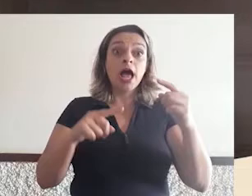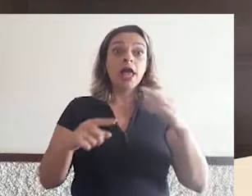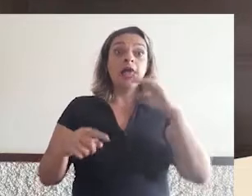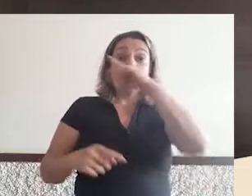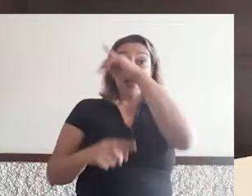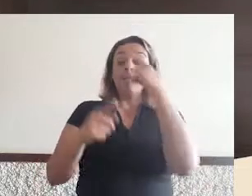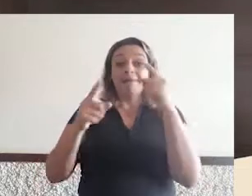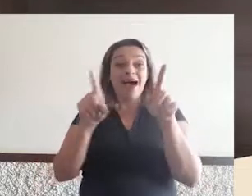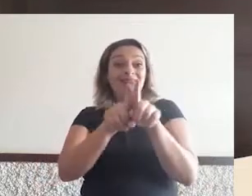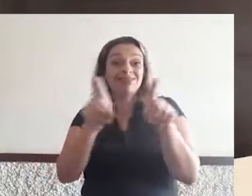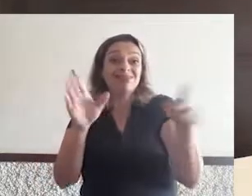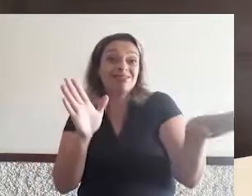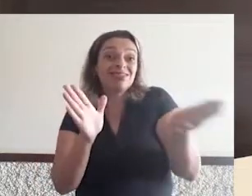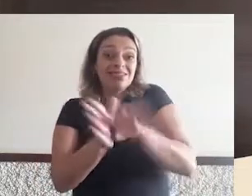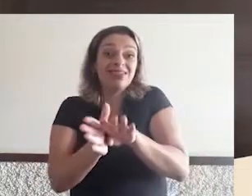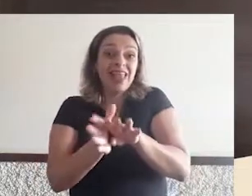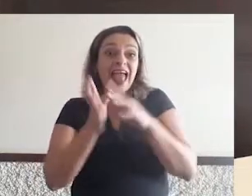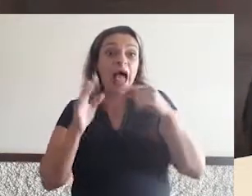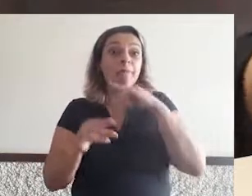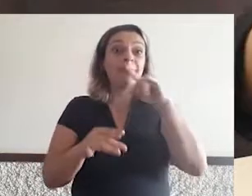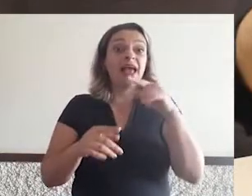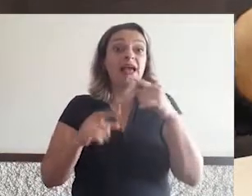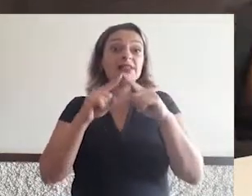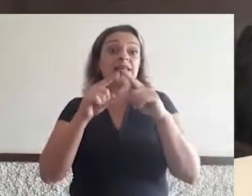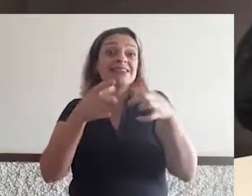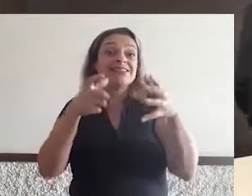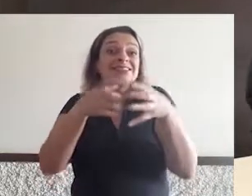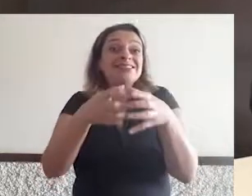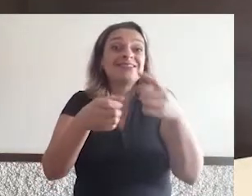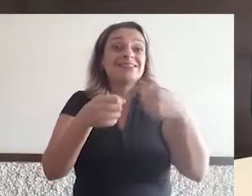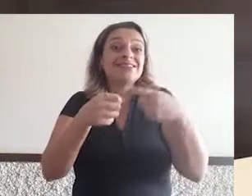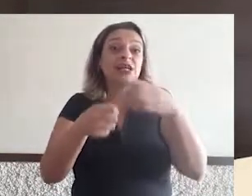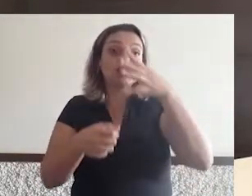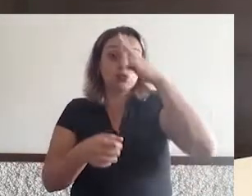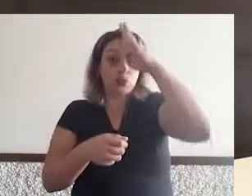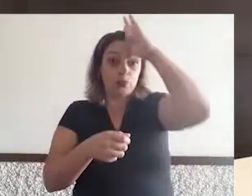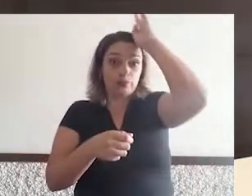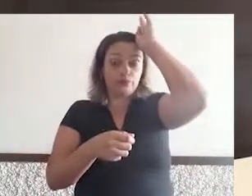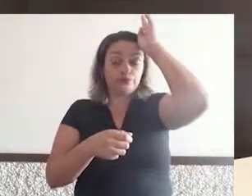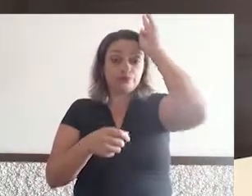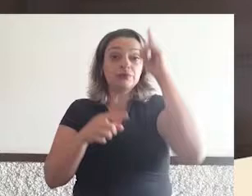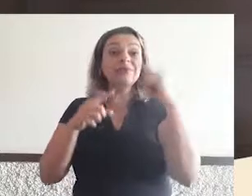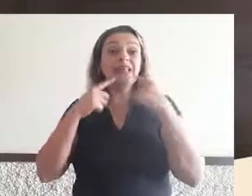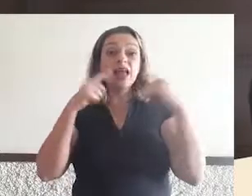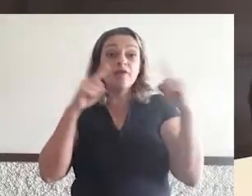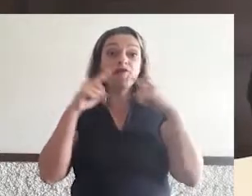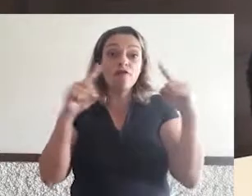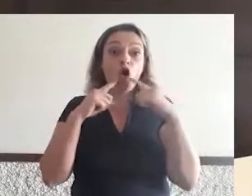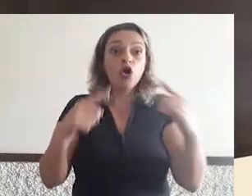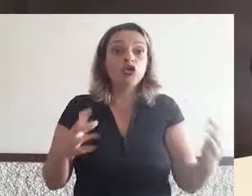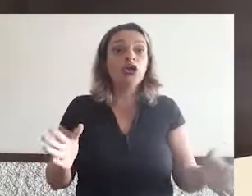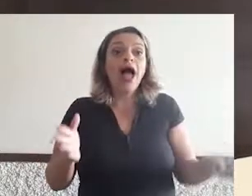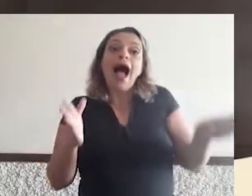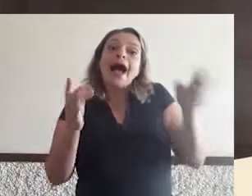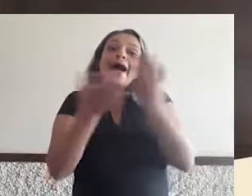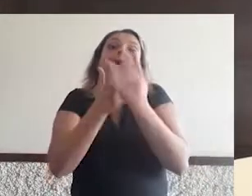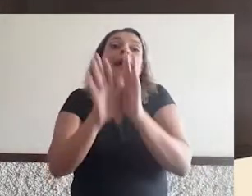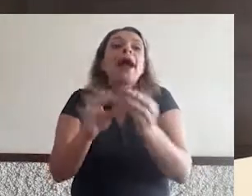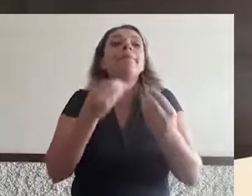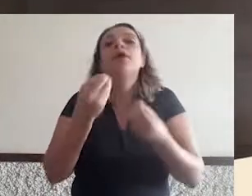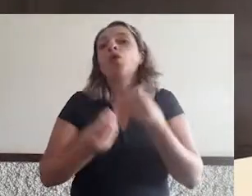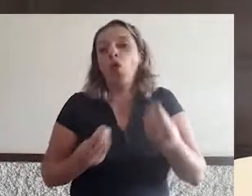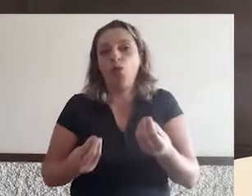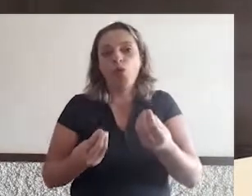ameaçar a própria existência de Roma. Depois, essa revolta termina com o assassinato, com a morte de Espartaco e com